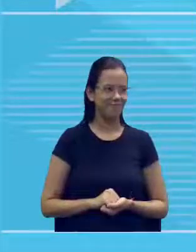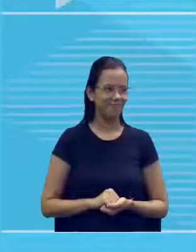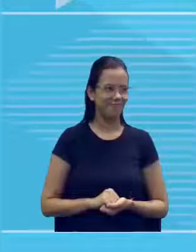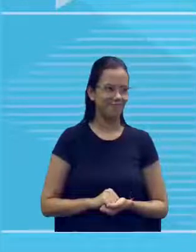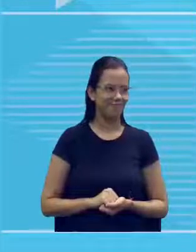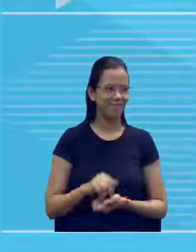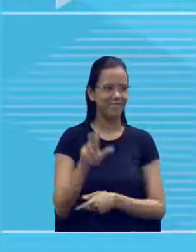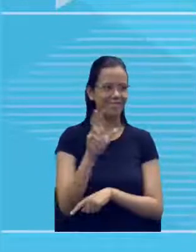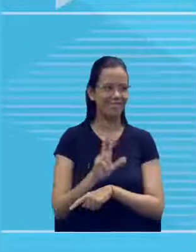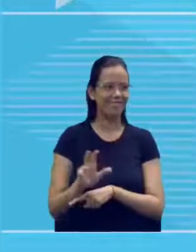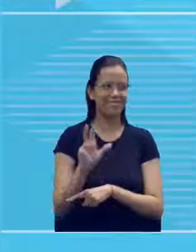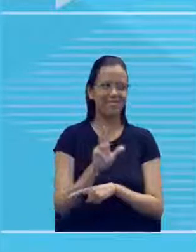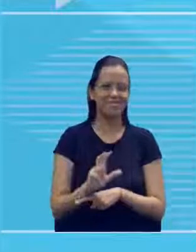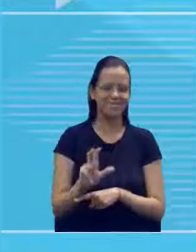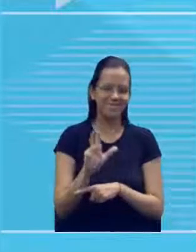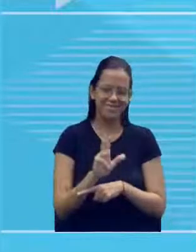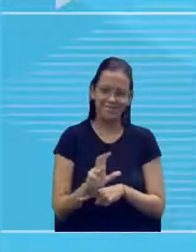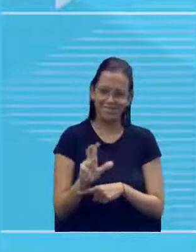uma cobra,